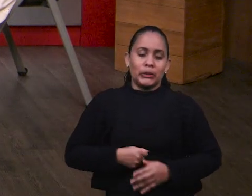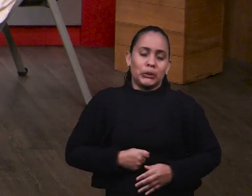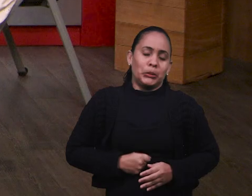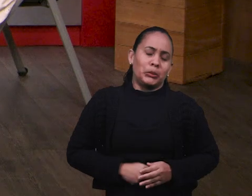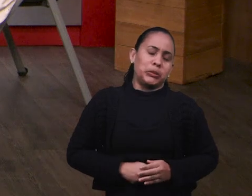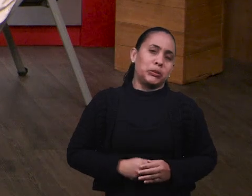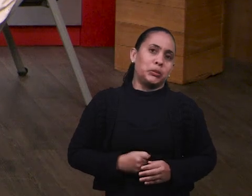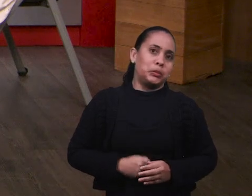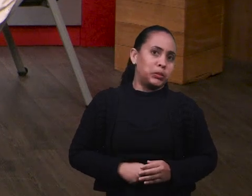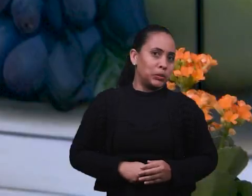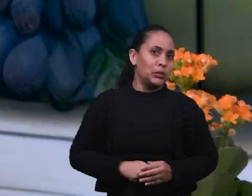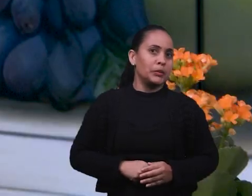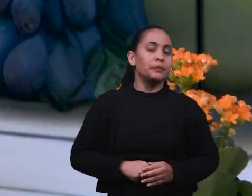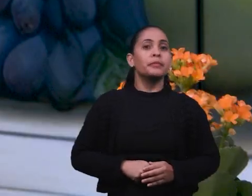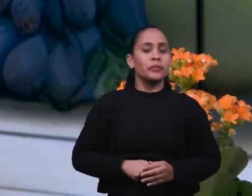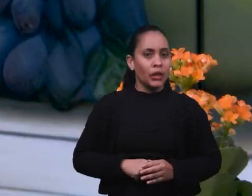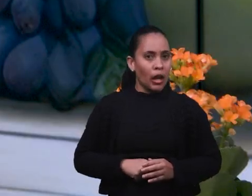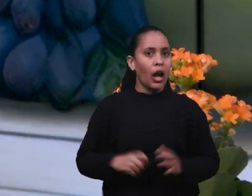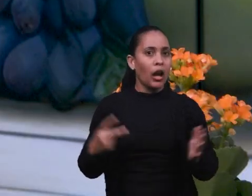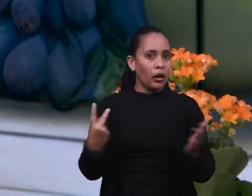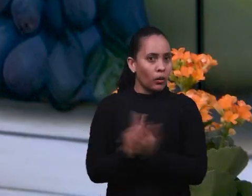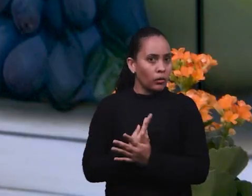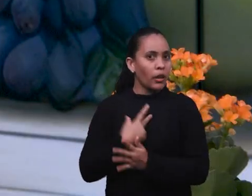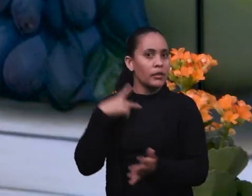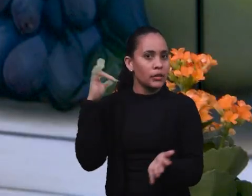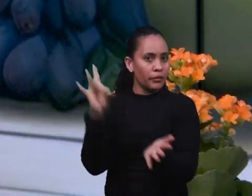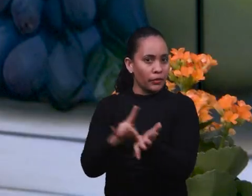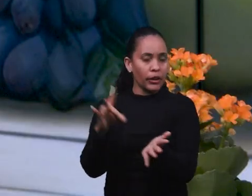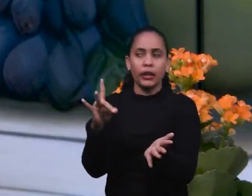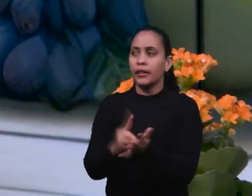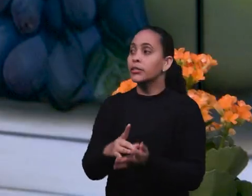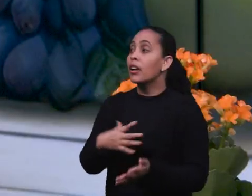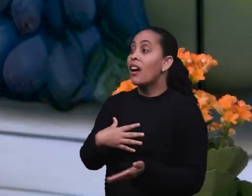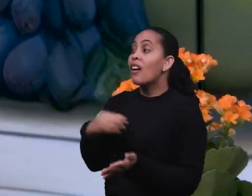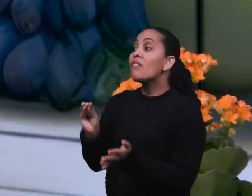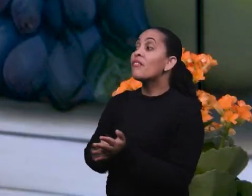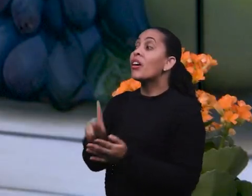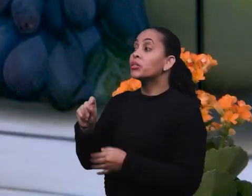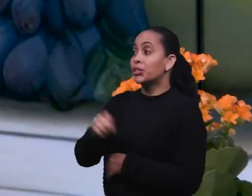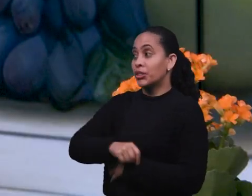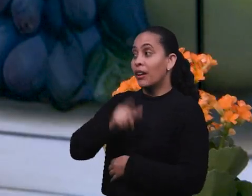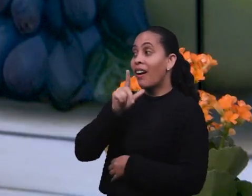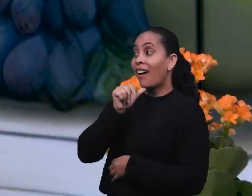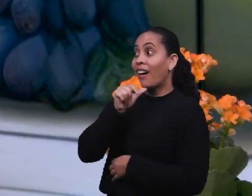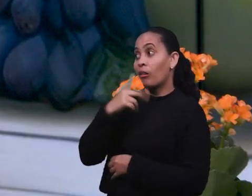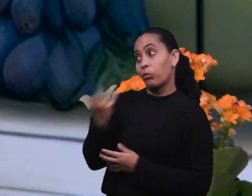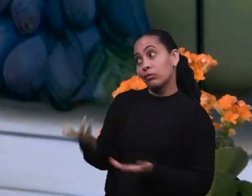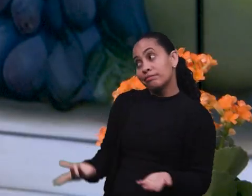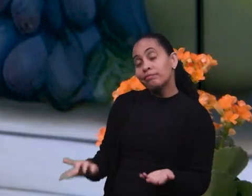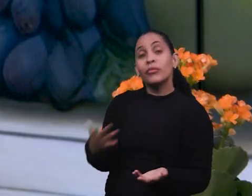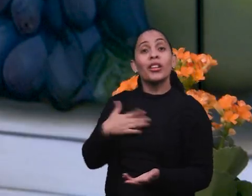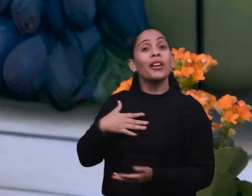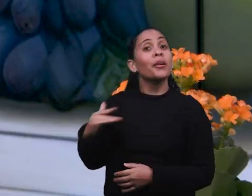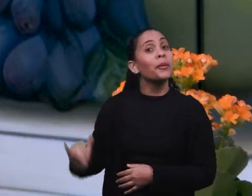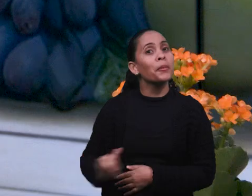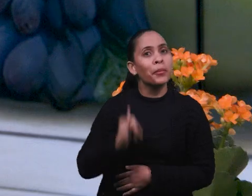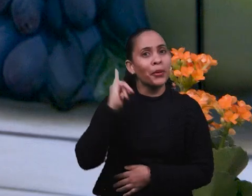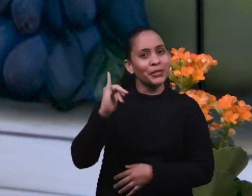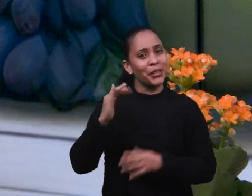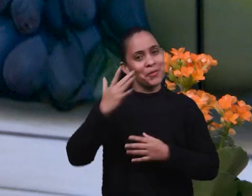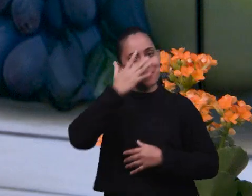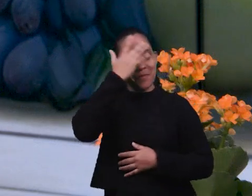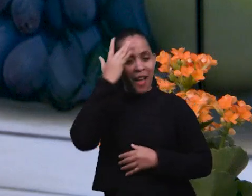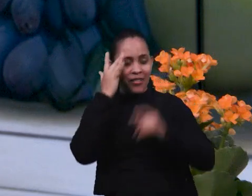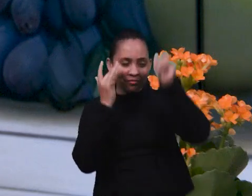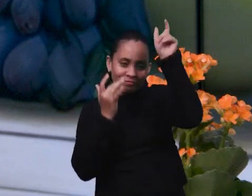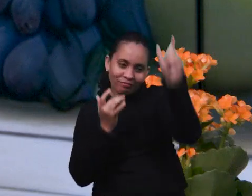Então, a constipação muitas vezes é por conta dessa falta de hidratação. Que é fundamental, mas o